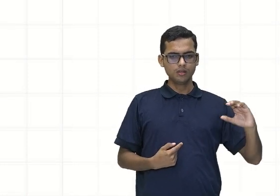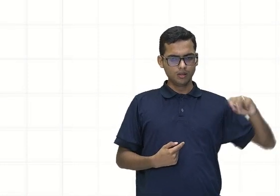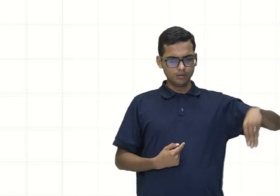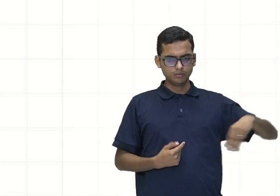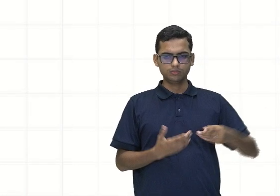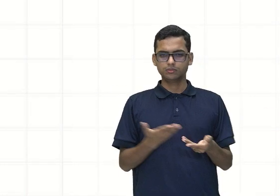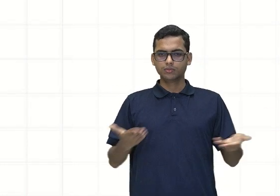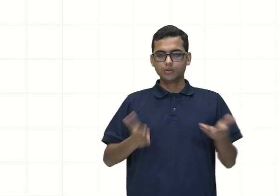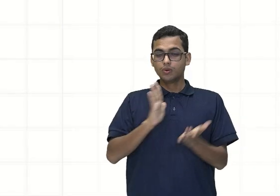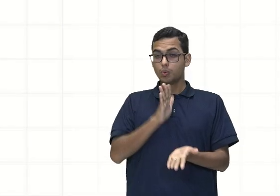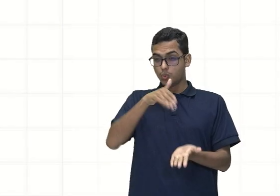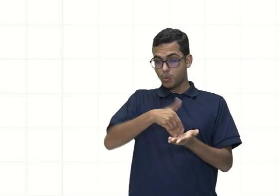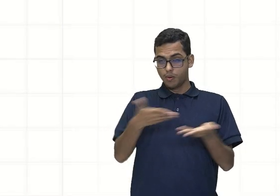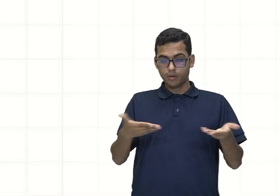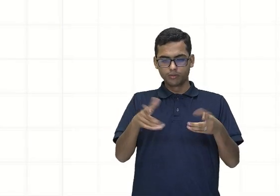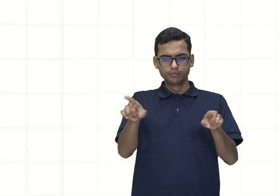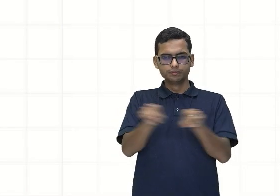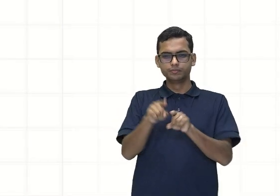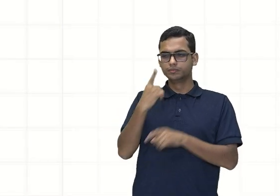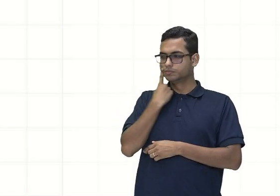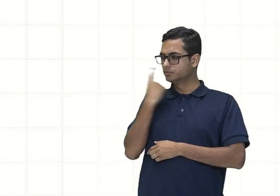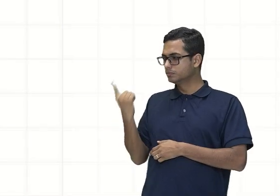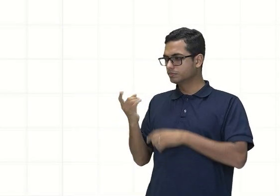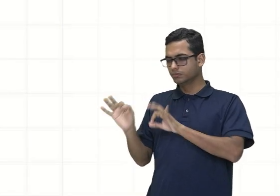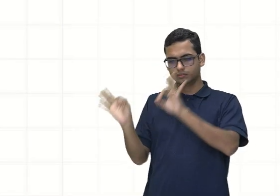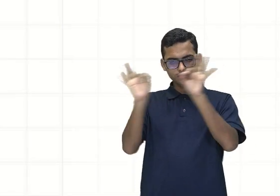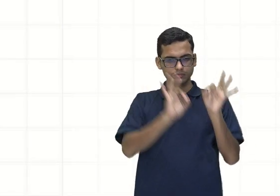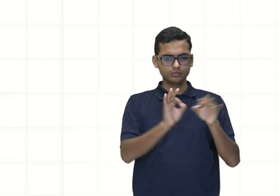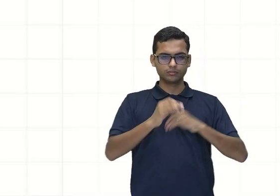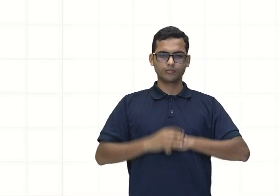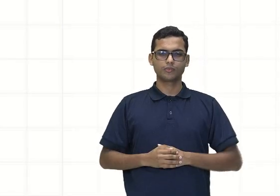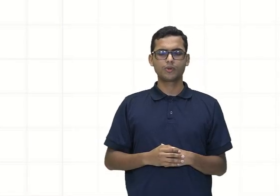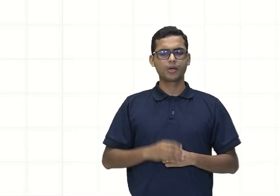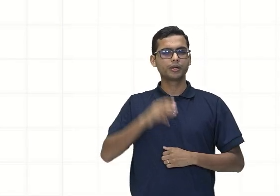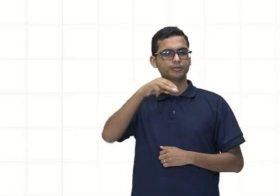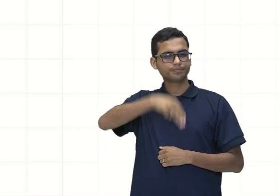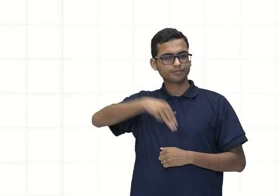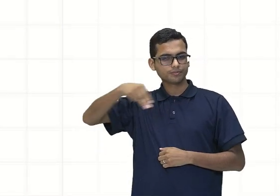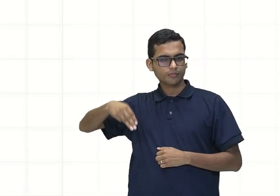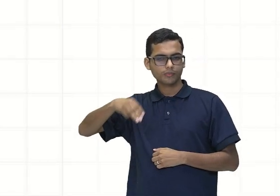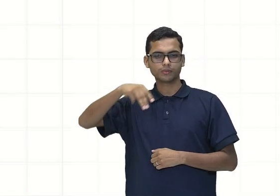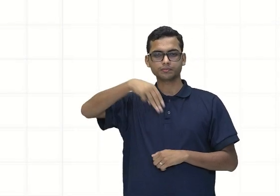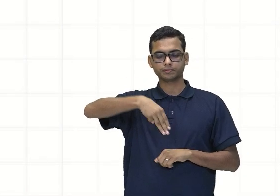última medida aqui é o nosso milímetro.